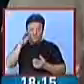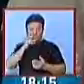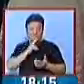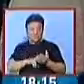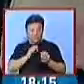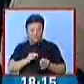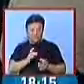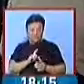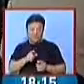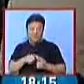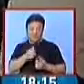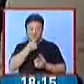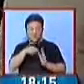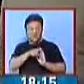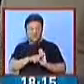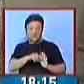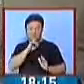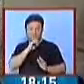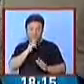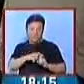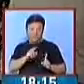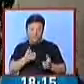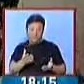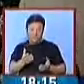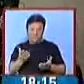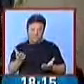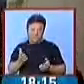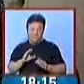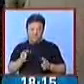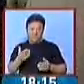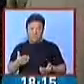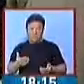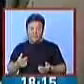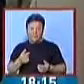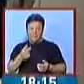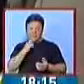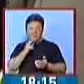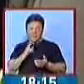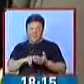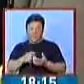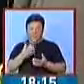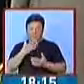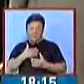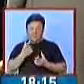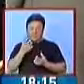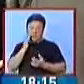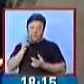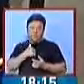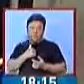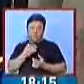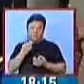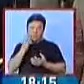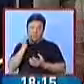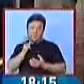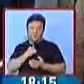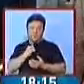justifica, os critérios podem ser diferentes, não é? Pronto, agora, na realidade, uma oportunidade, foi